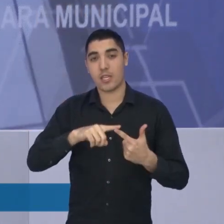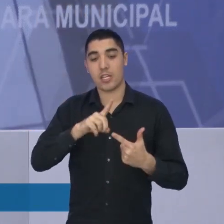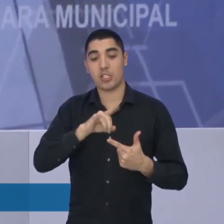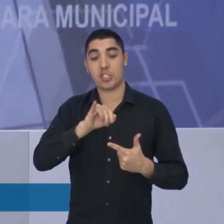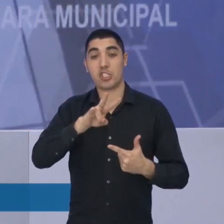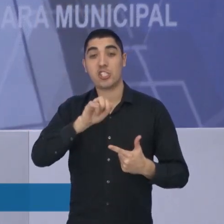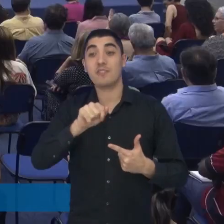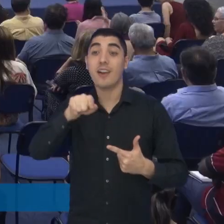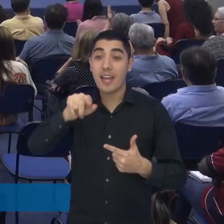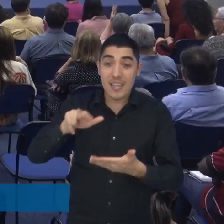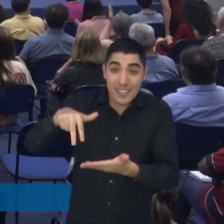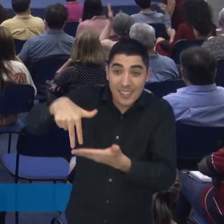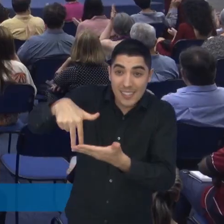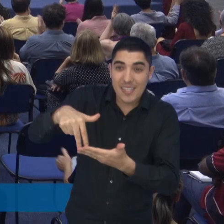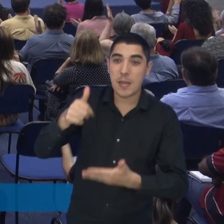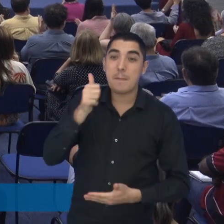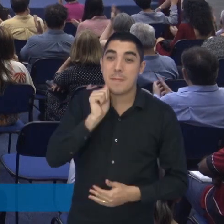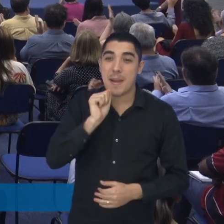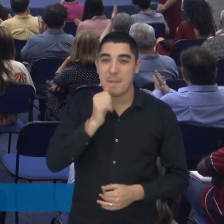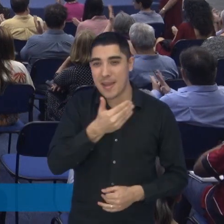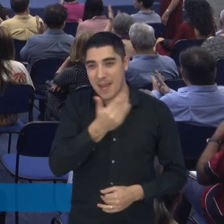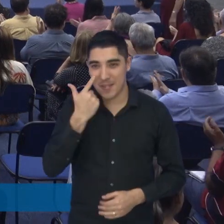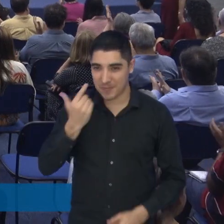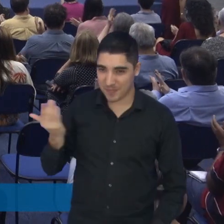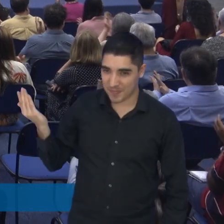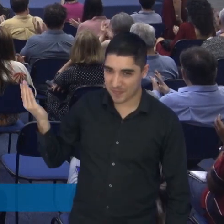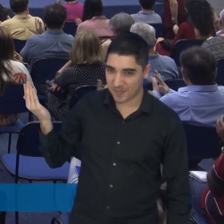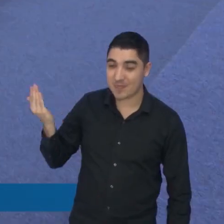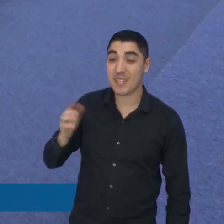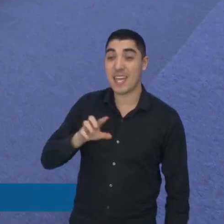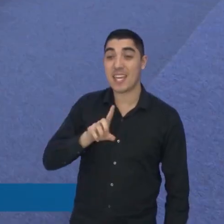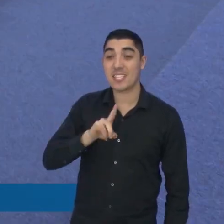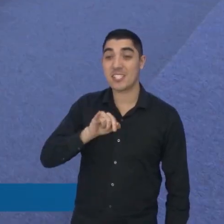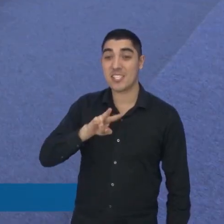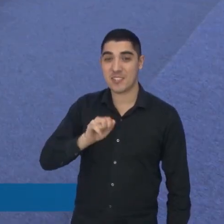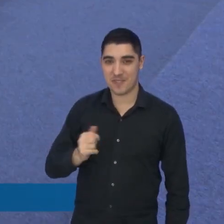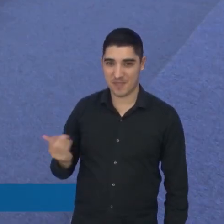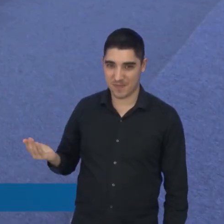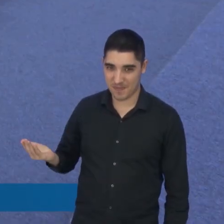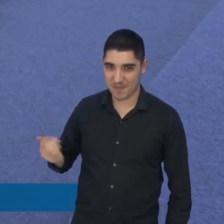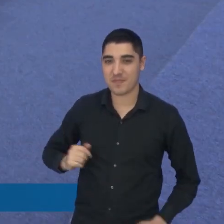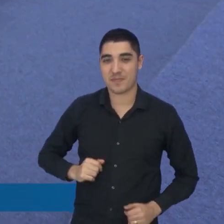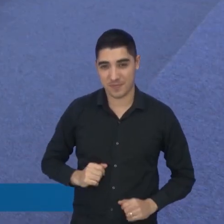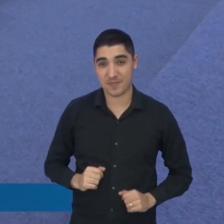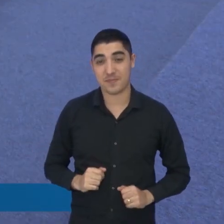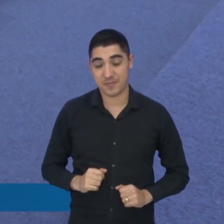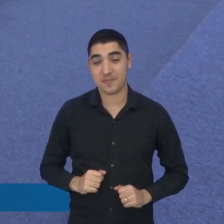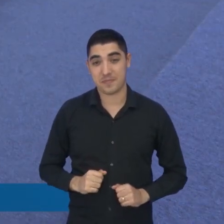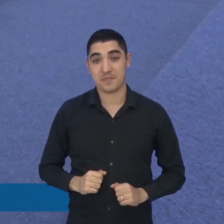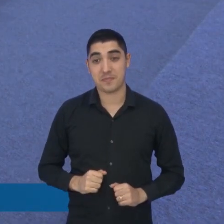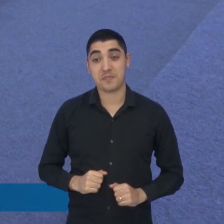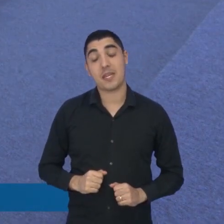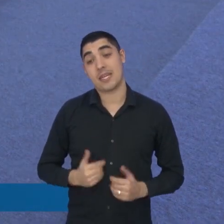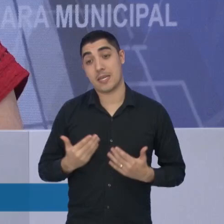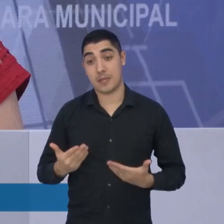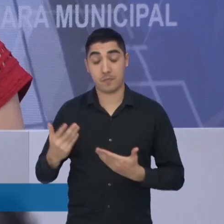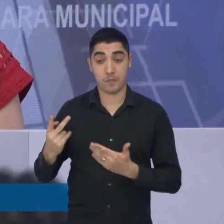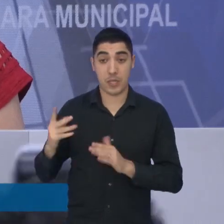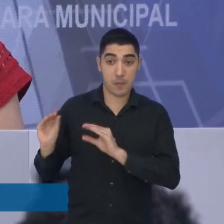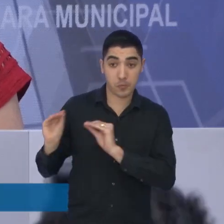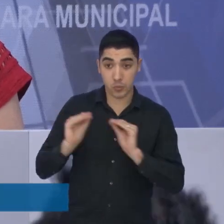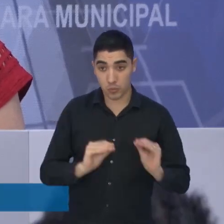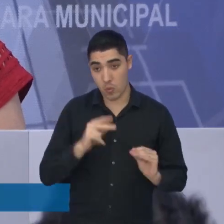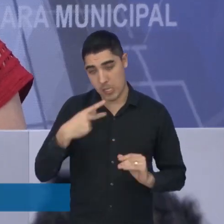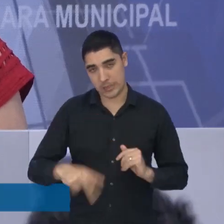A Diva querida, mãe da Fernanda. que vieram para São Paulo,